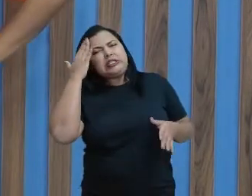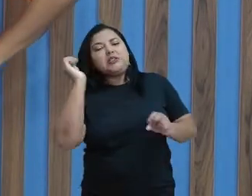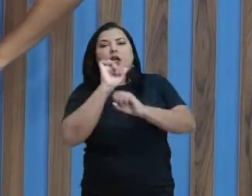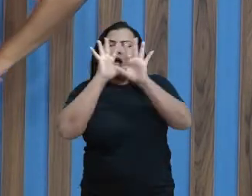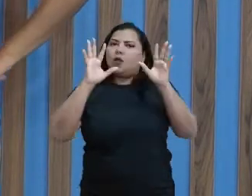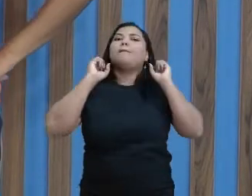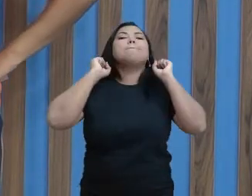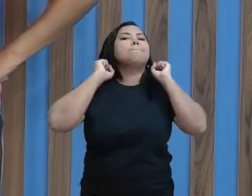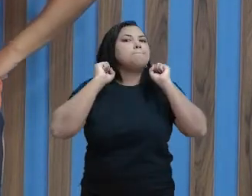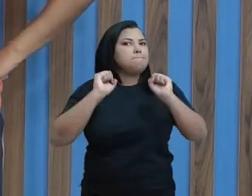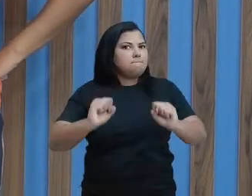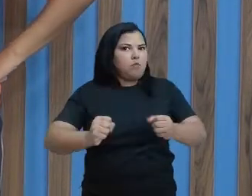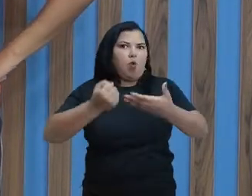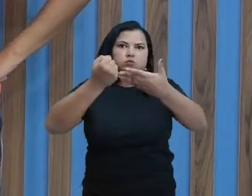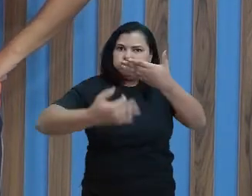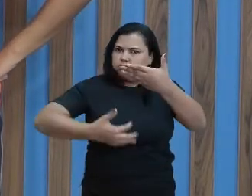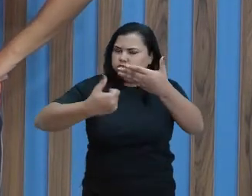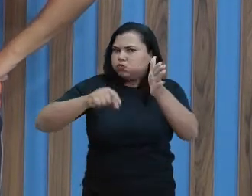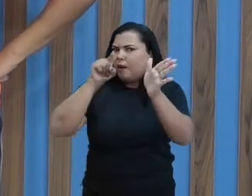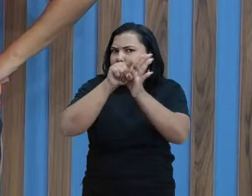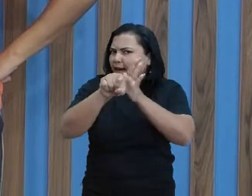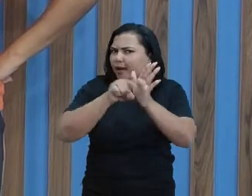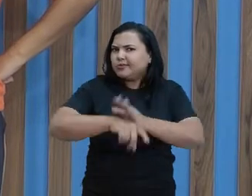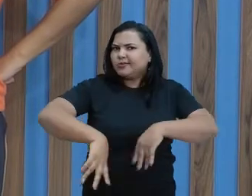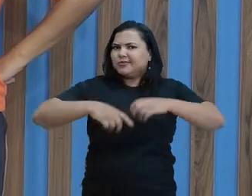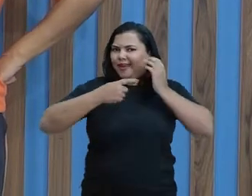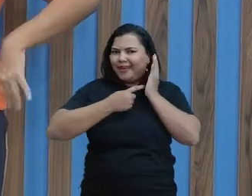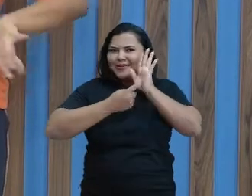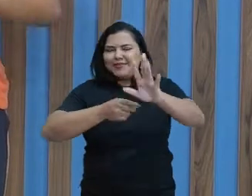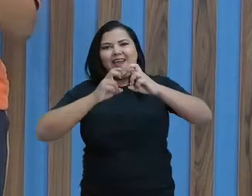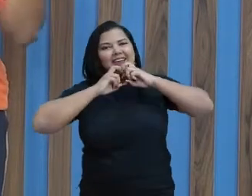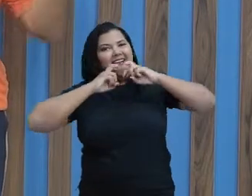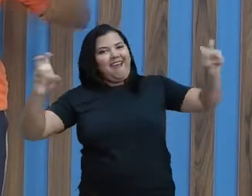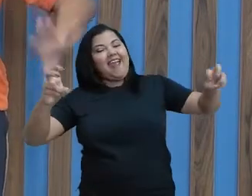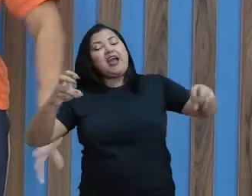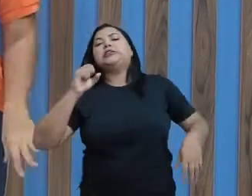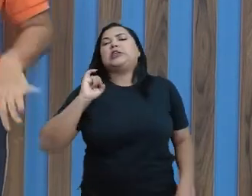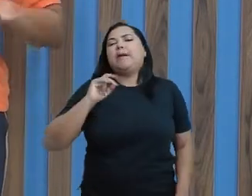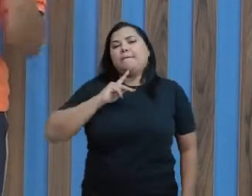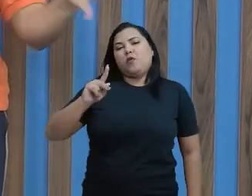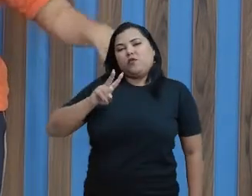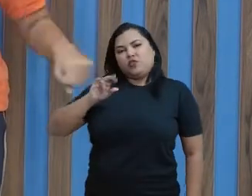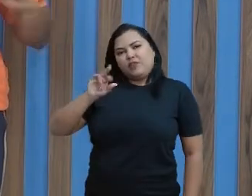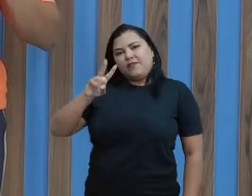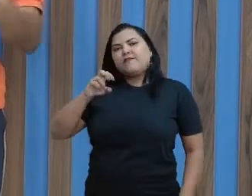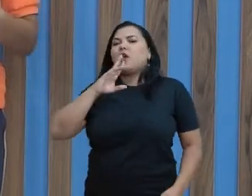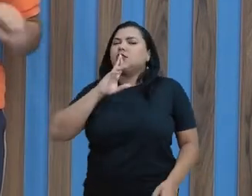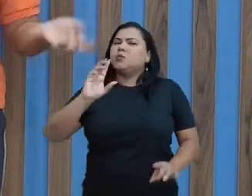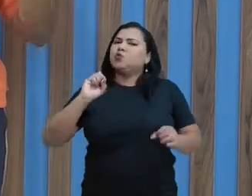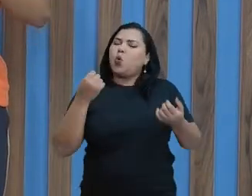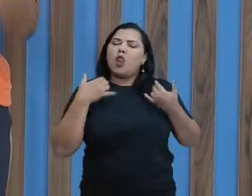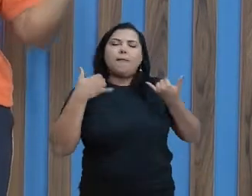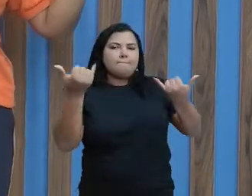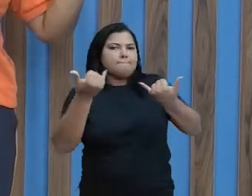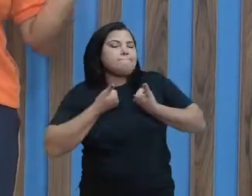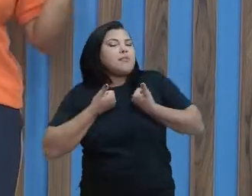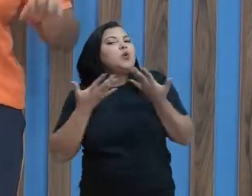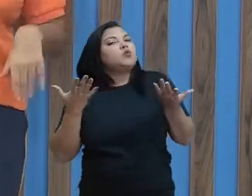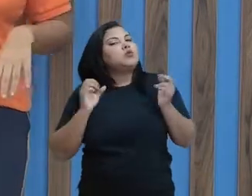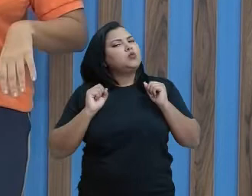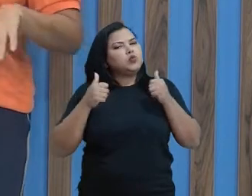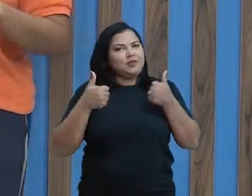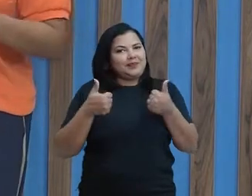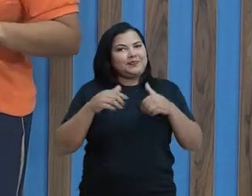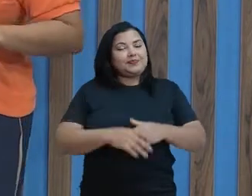nenhum. Dá um oi no chat, grita que se ou a professora Vivi responde ou ela joga para mim e tá tudo certo,